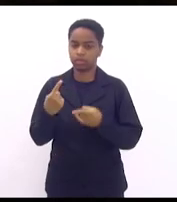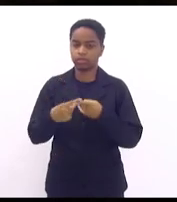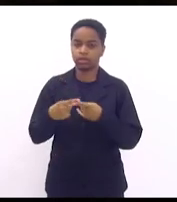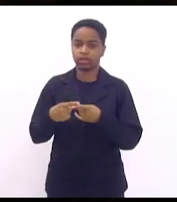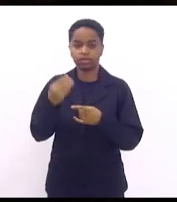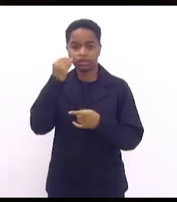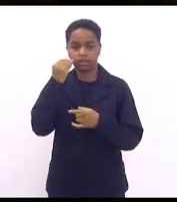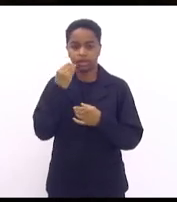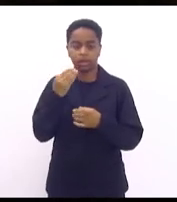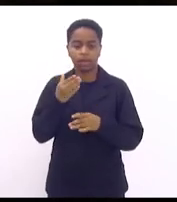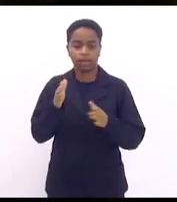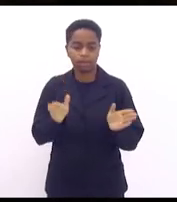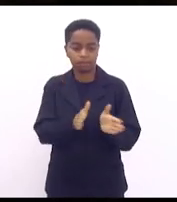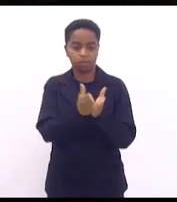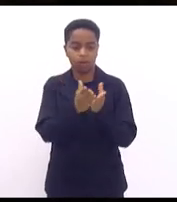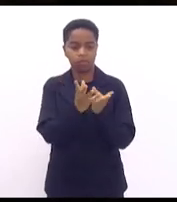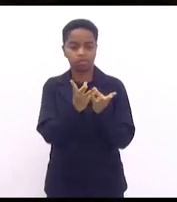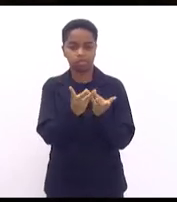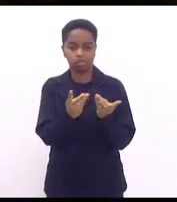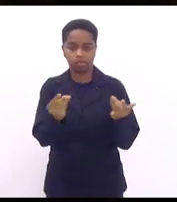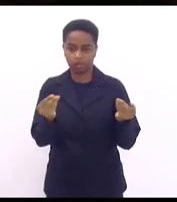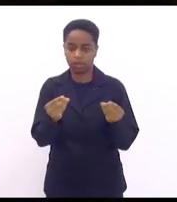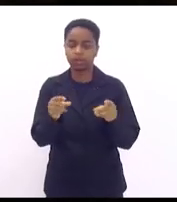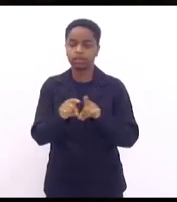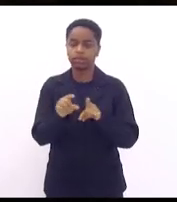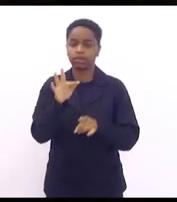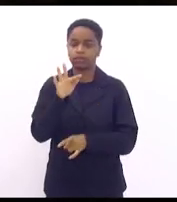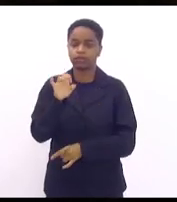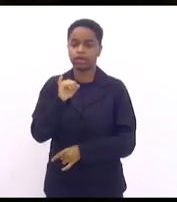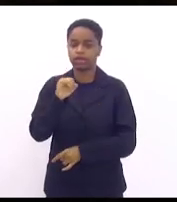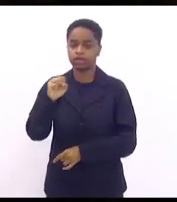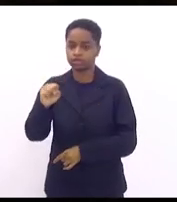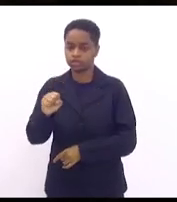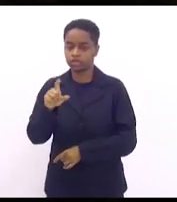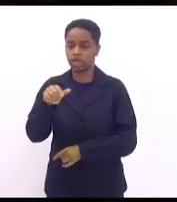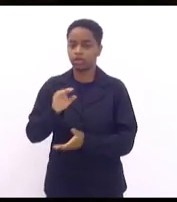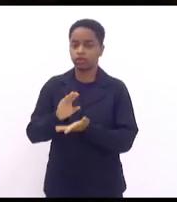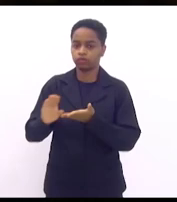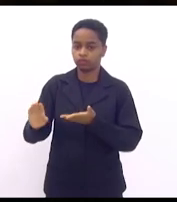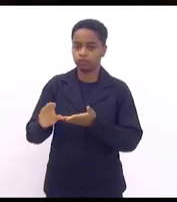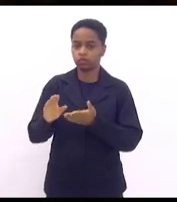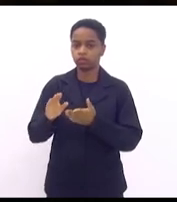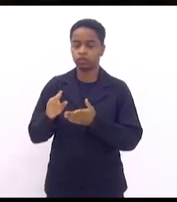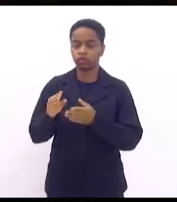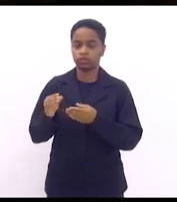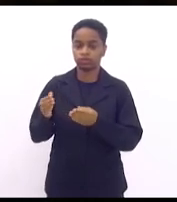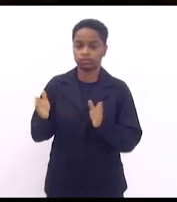que batalhar para manter o FEIS, o Fundo Estadual de Habitação de Interesse Social,